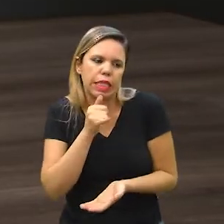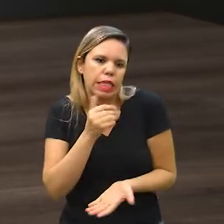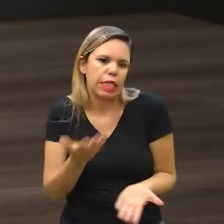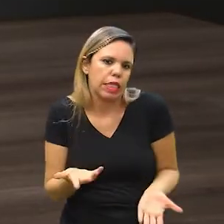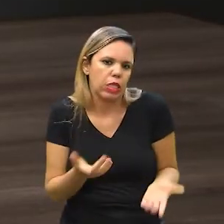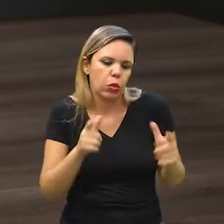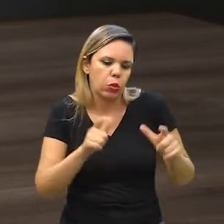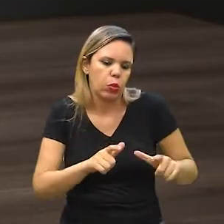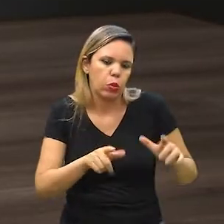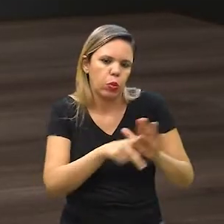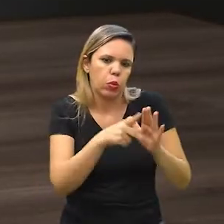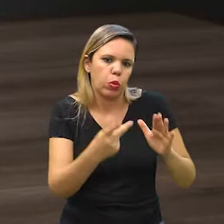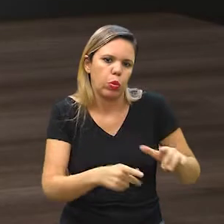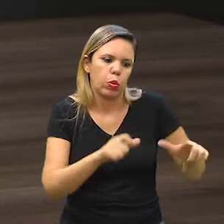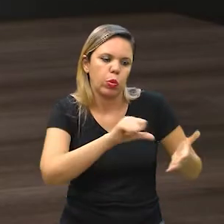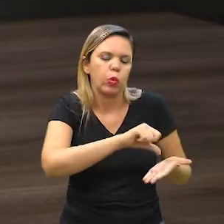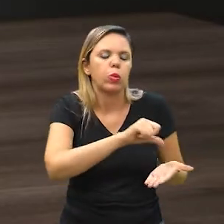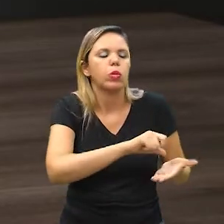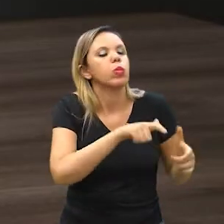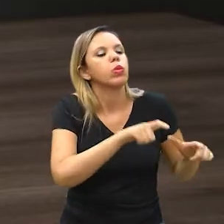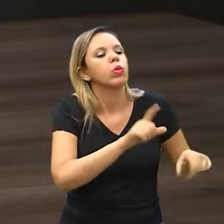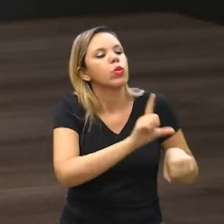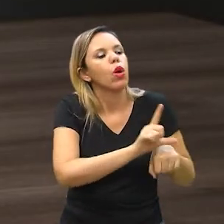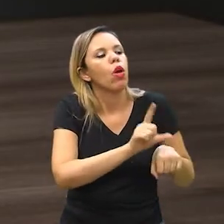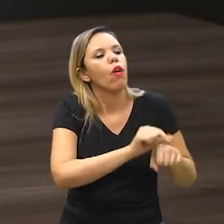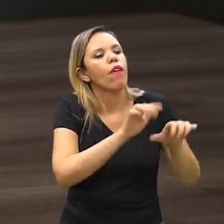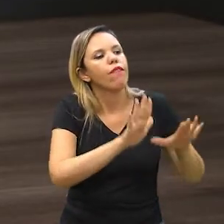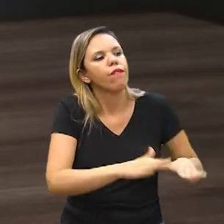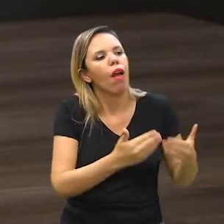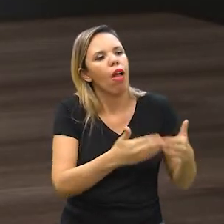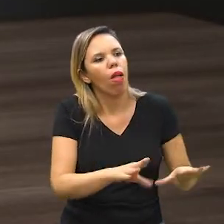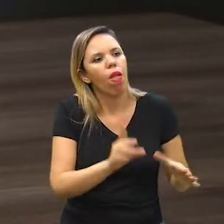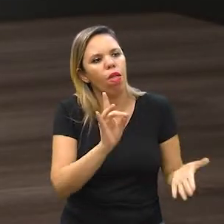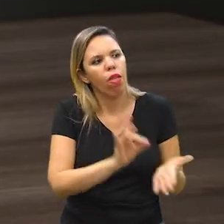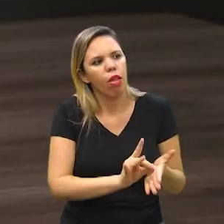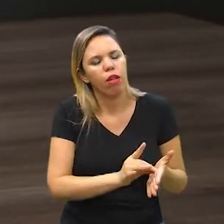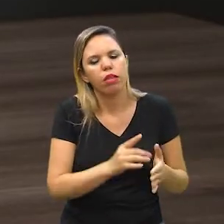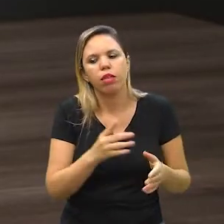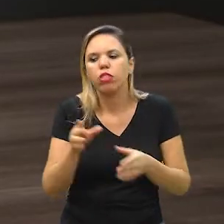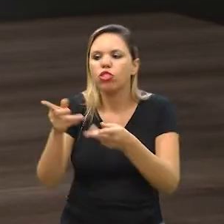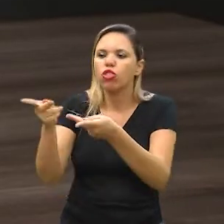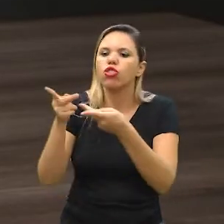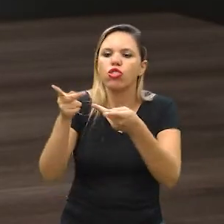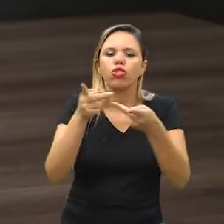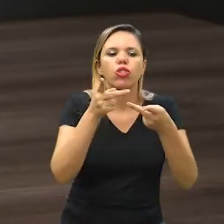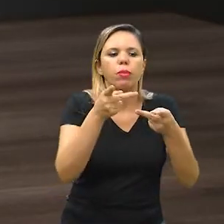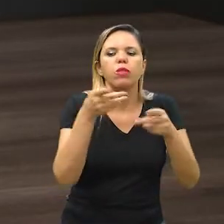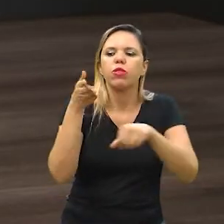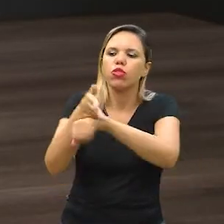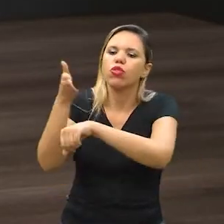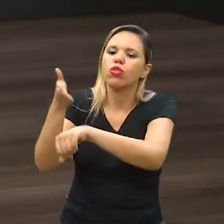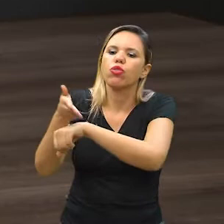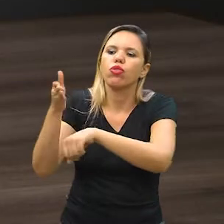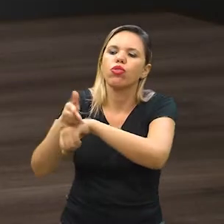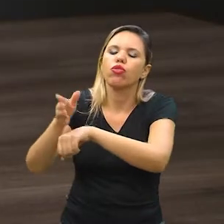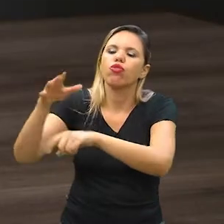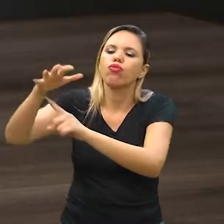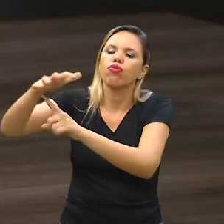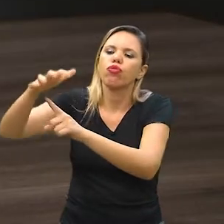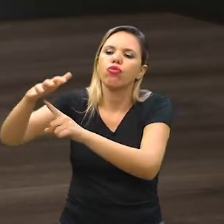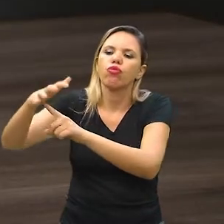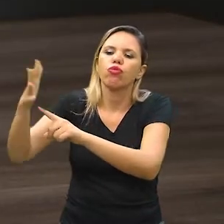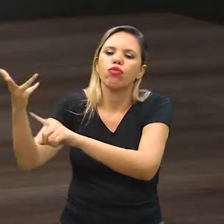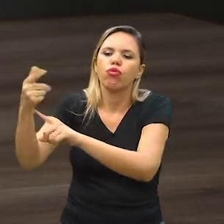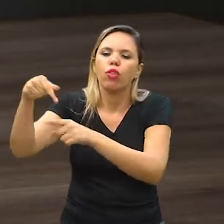da localização dessa loja física, pensar em levar aquela clientela que ia na feira de artesanato e